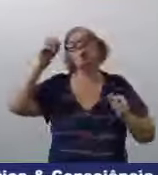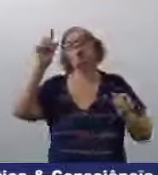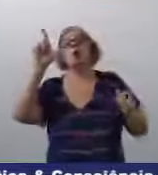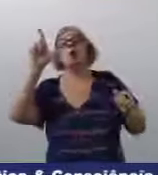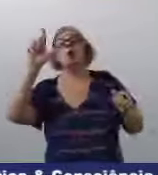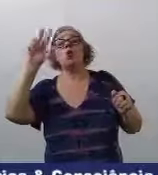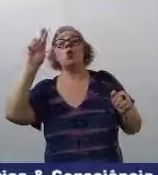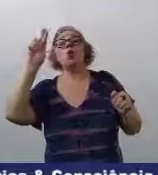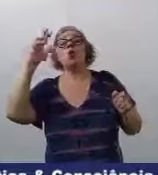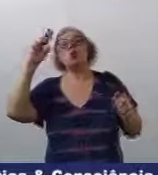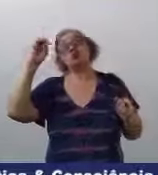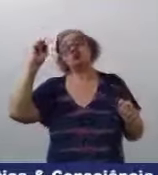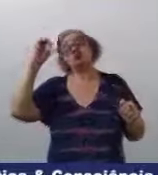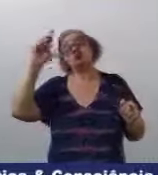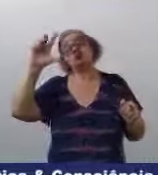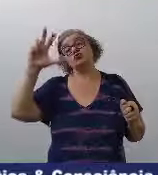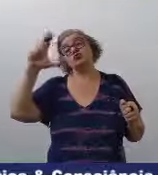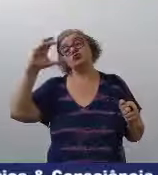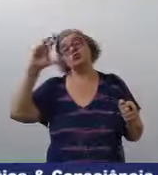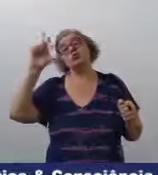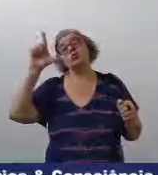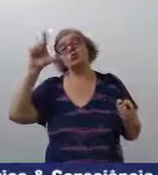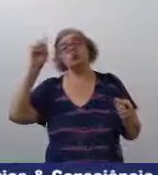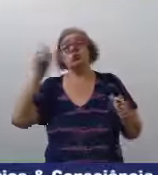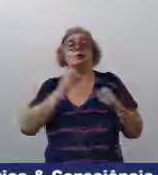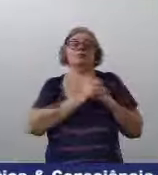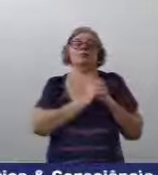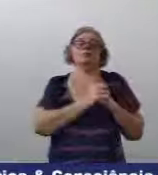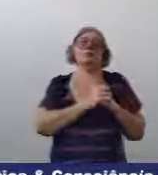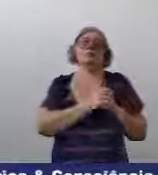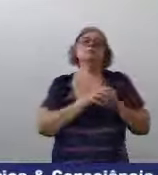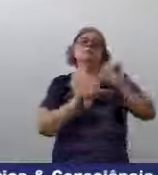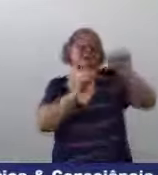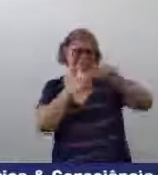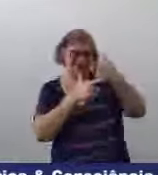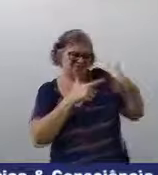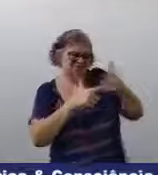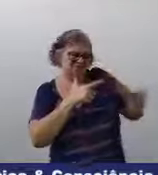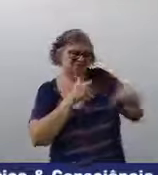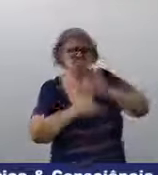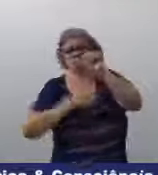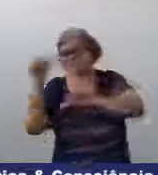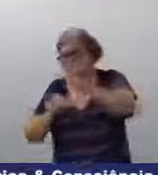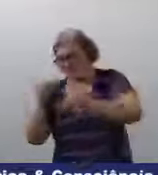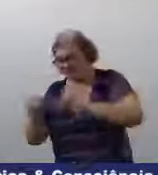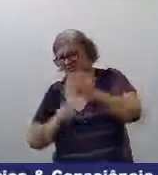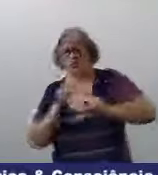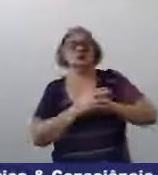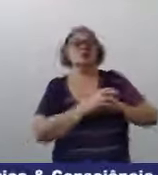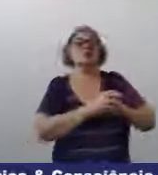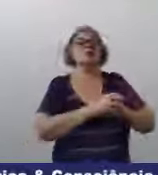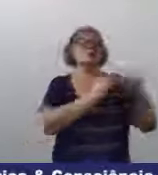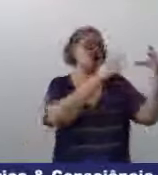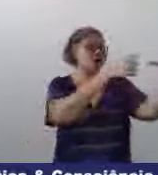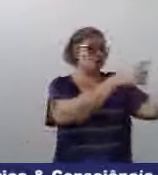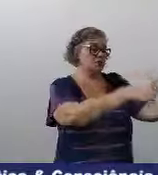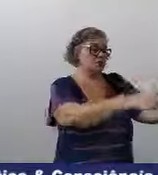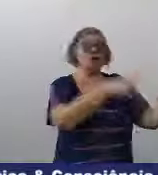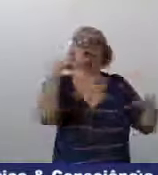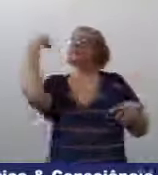grande molusco. É uma coisa material também nesse sentido. Pode ser dividido, torcido, distorcido,